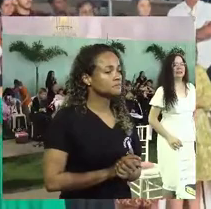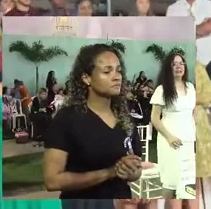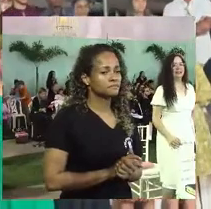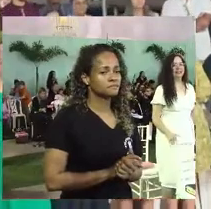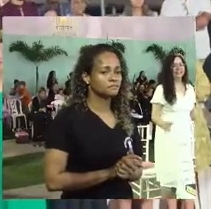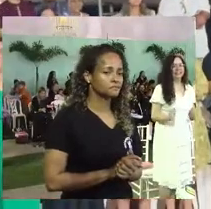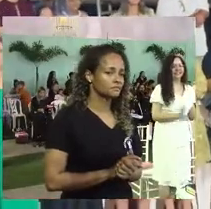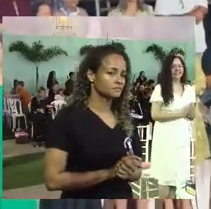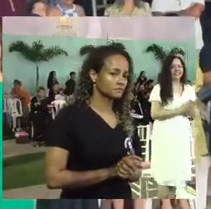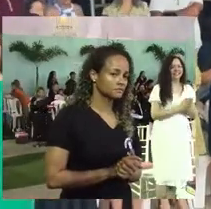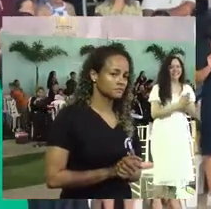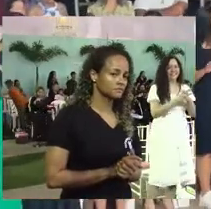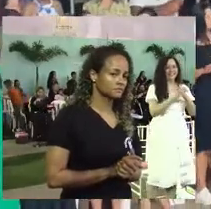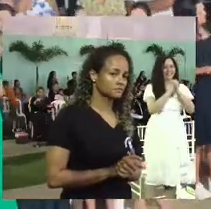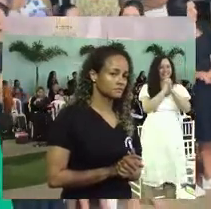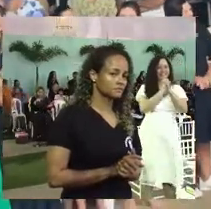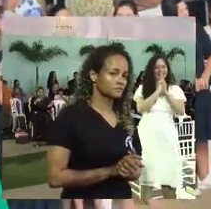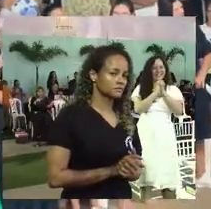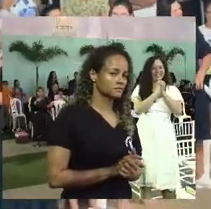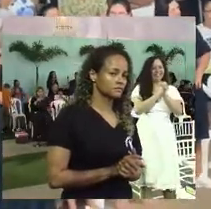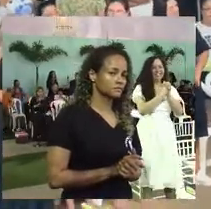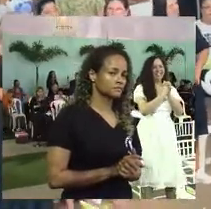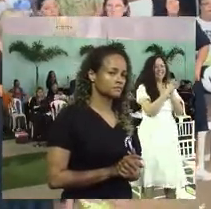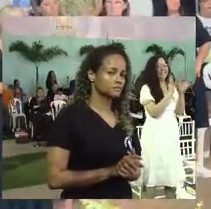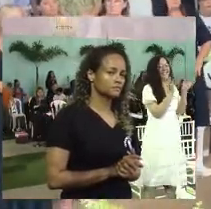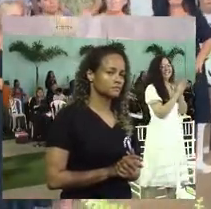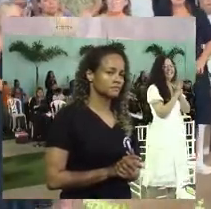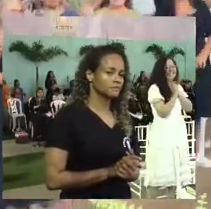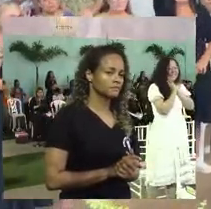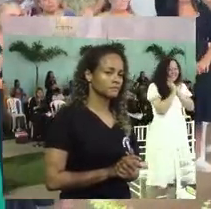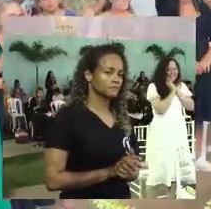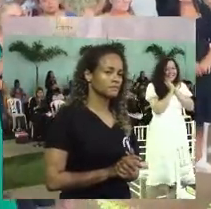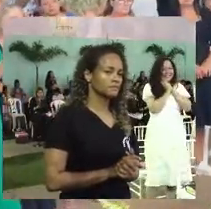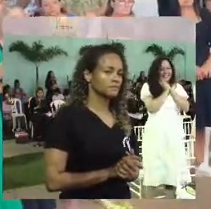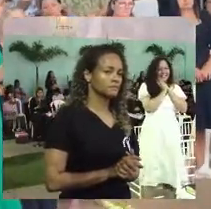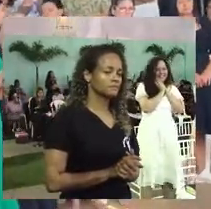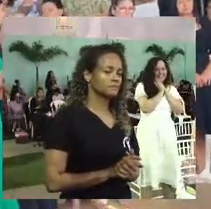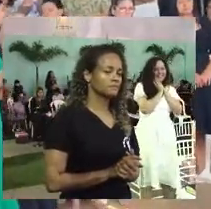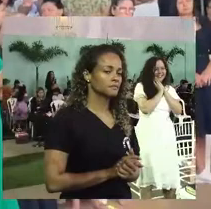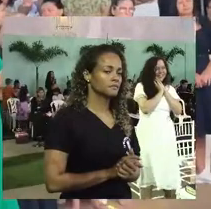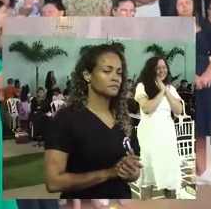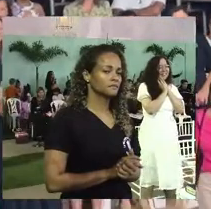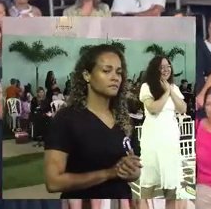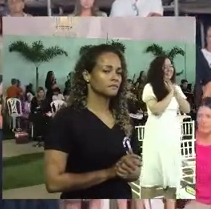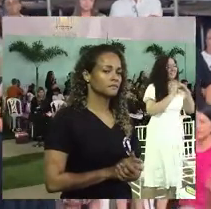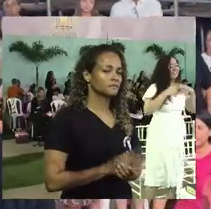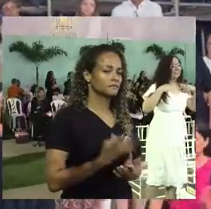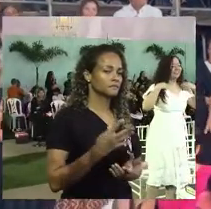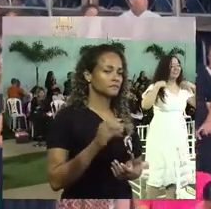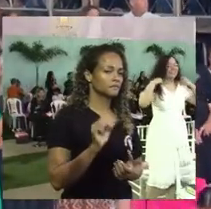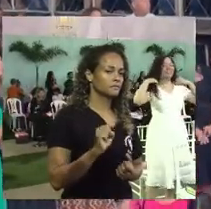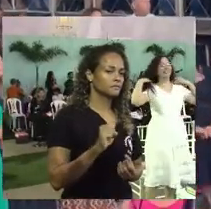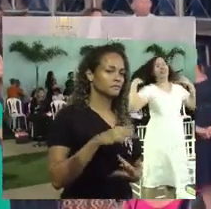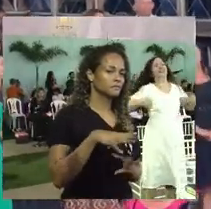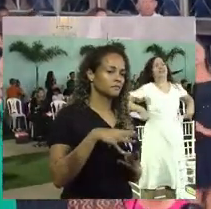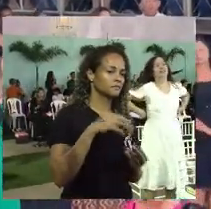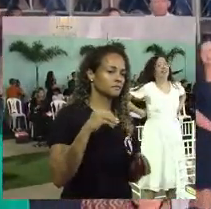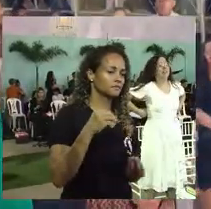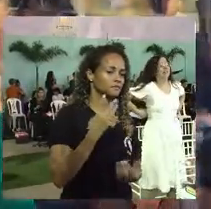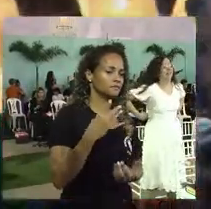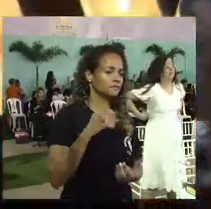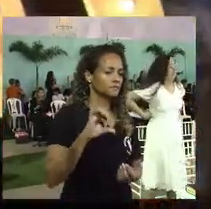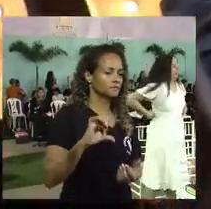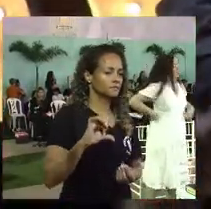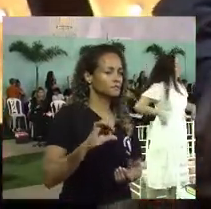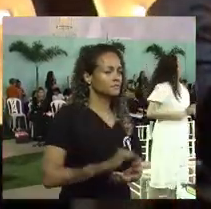tá lá tá vindo a criança para Jesus 4ª ajuda a chegar 48 almas traga 49